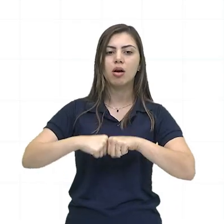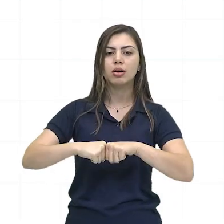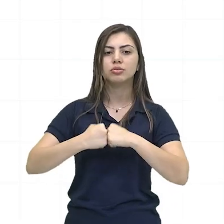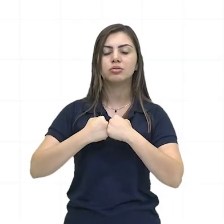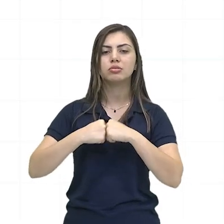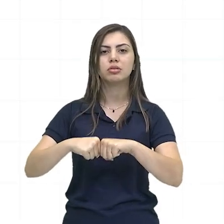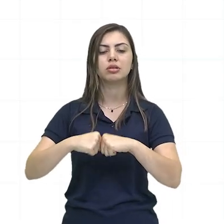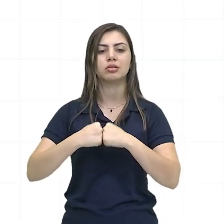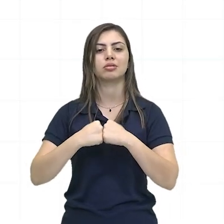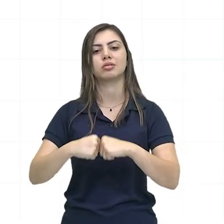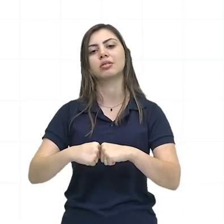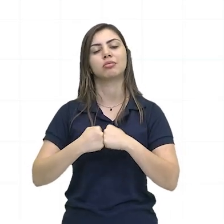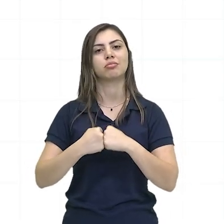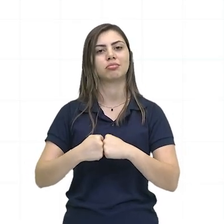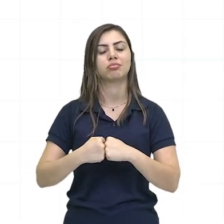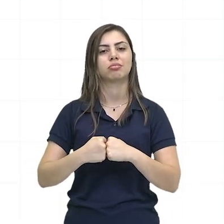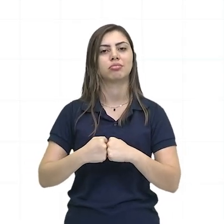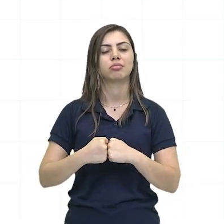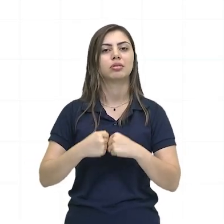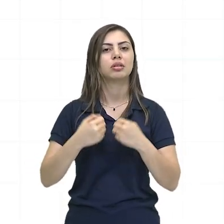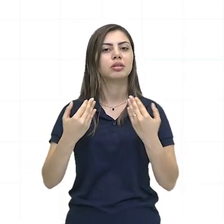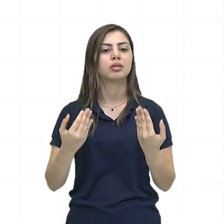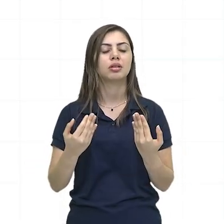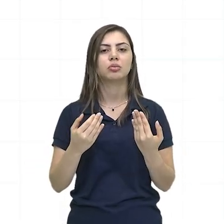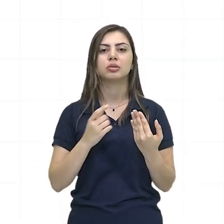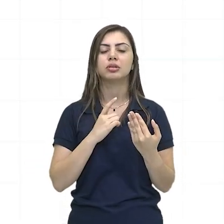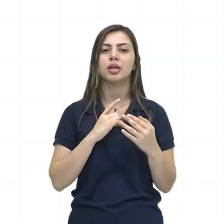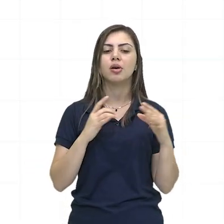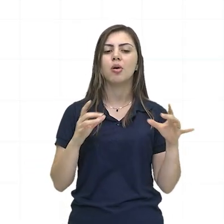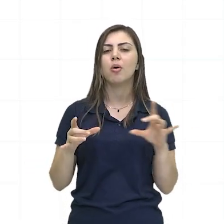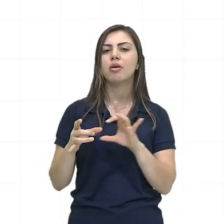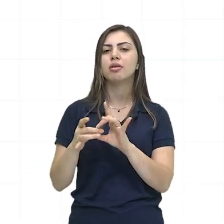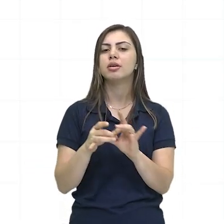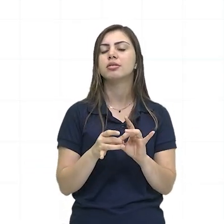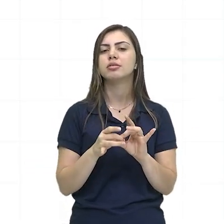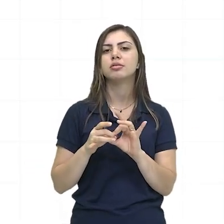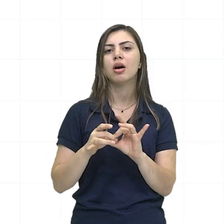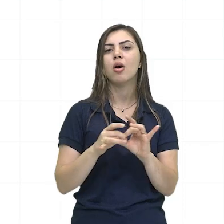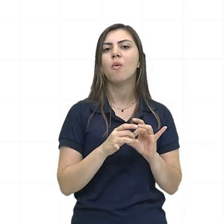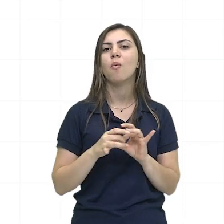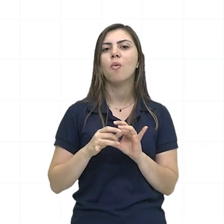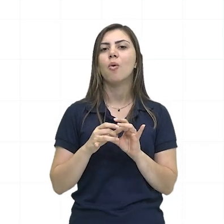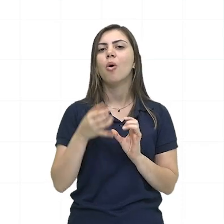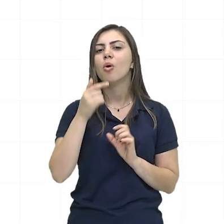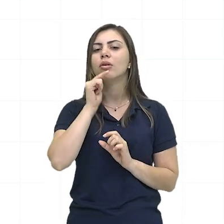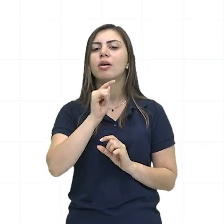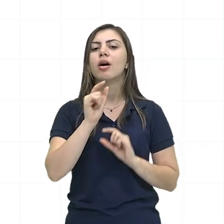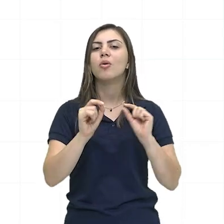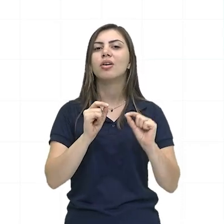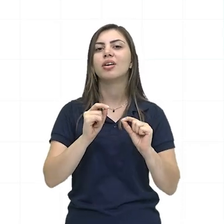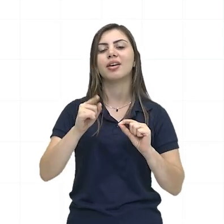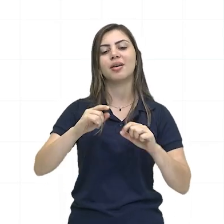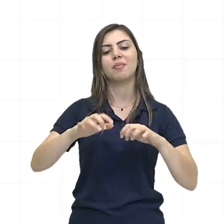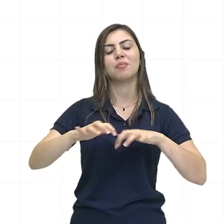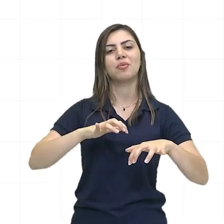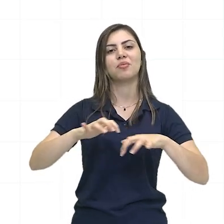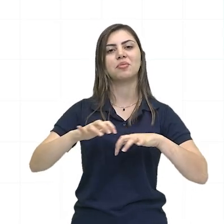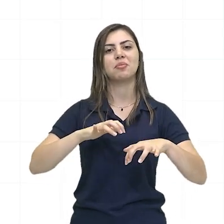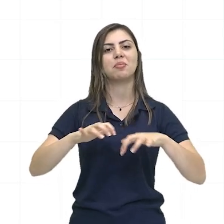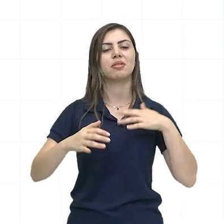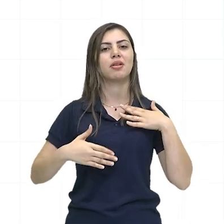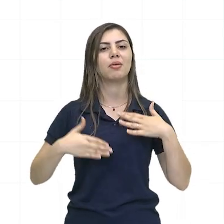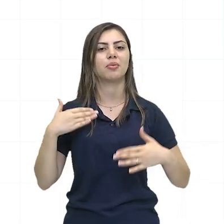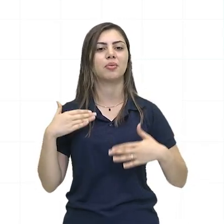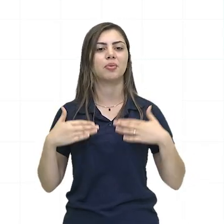muito maior, como eu falei para vocês, e esse conjunto maior é o sistema locomotor. Isso mesmo, o sistema esquelético